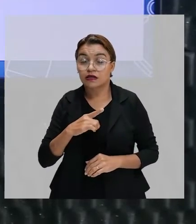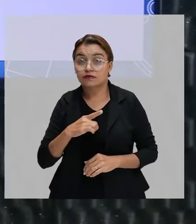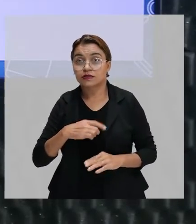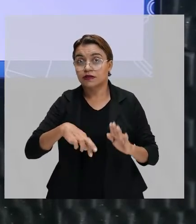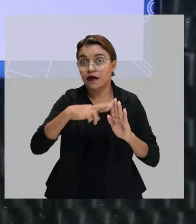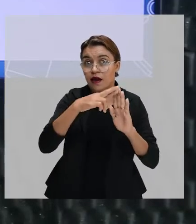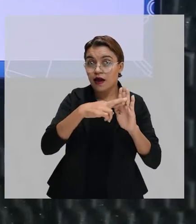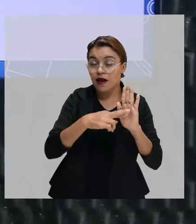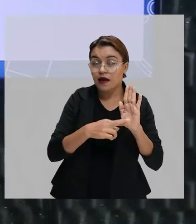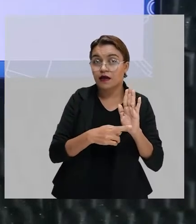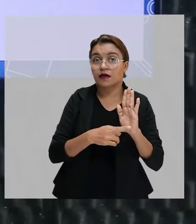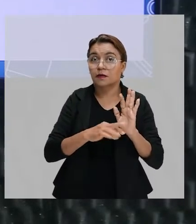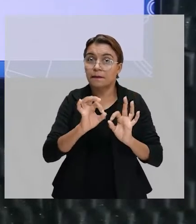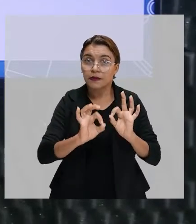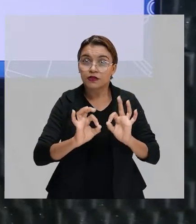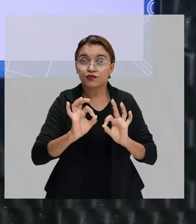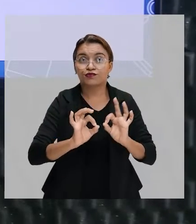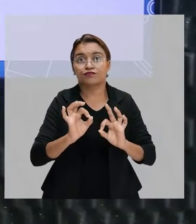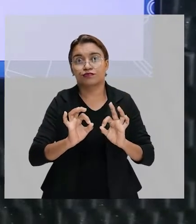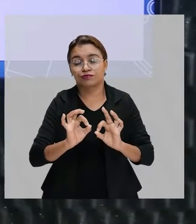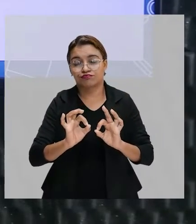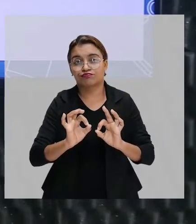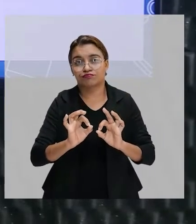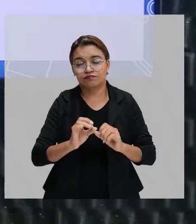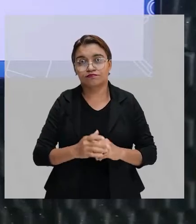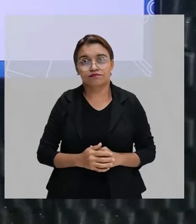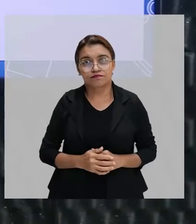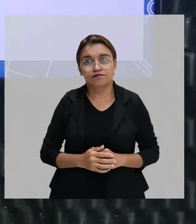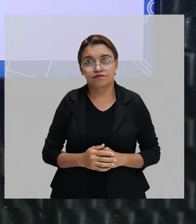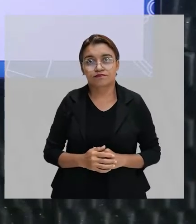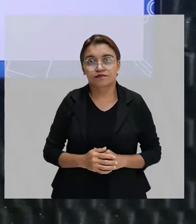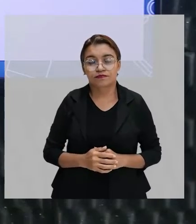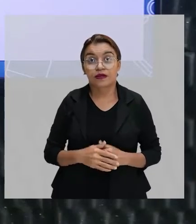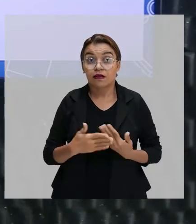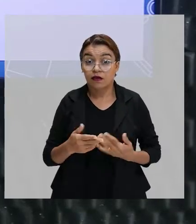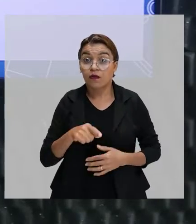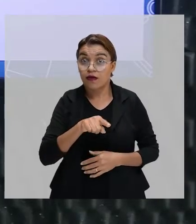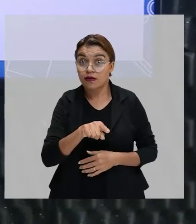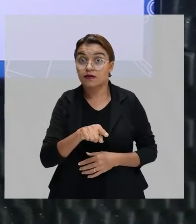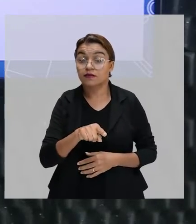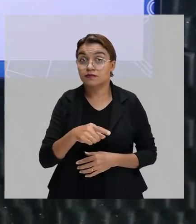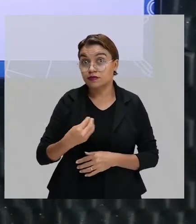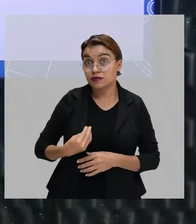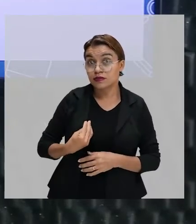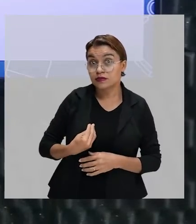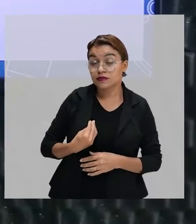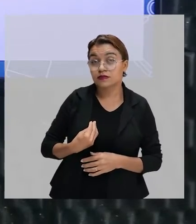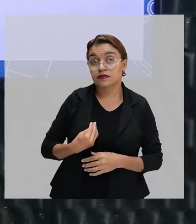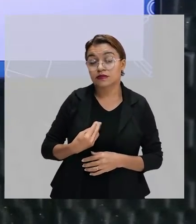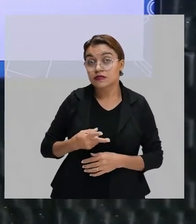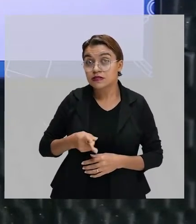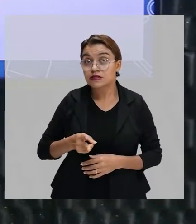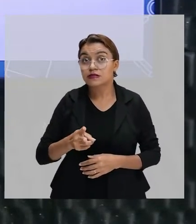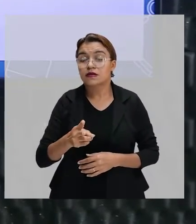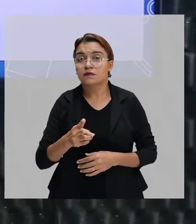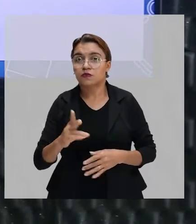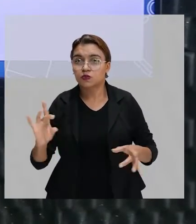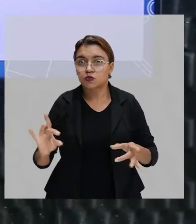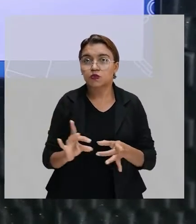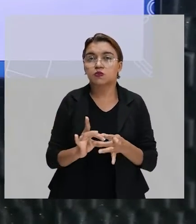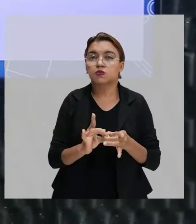em qualquer planejamento é por isso que eles existem e eles estão ali todo tempo ali